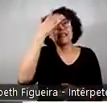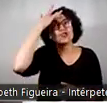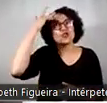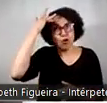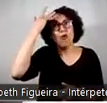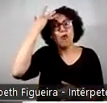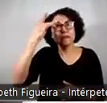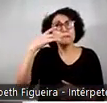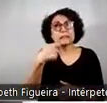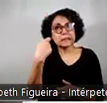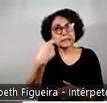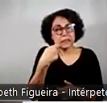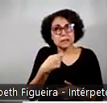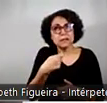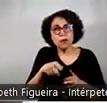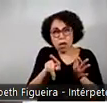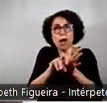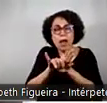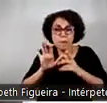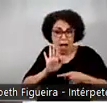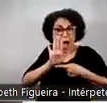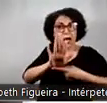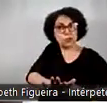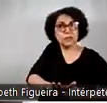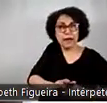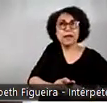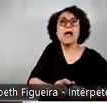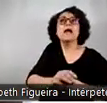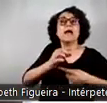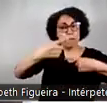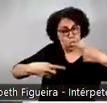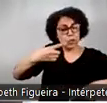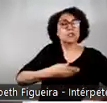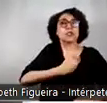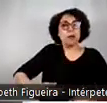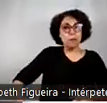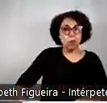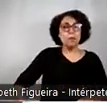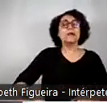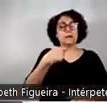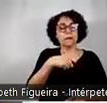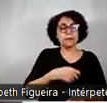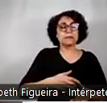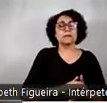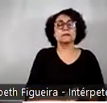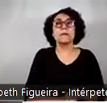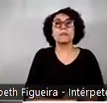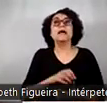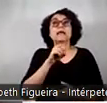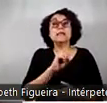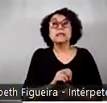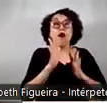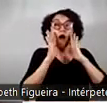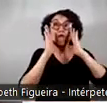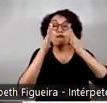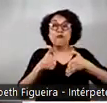se pensar, né, políticas públicas. Dentro do conceito jurídico, né, então de pessoas migrantes, a gente